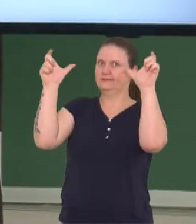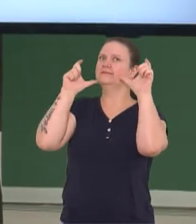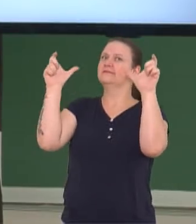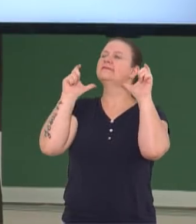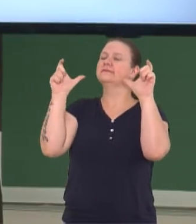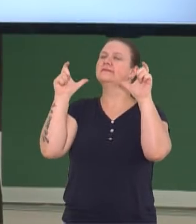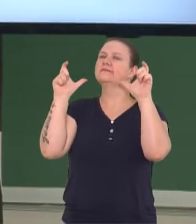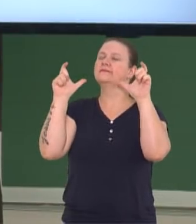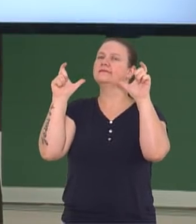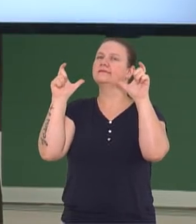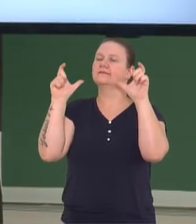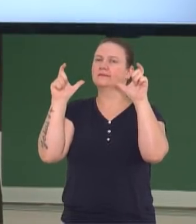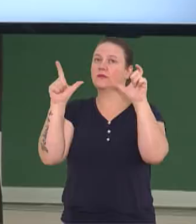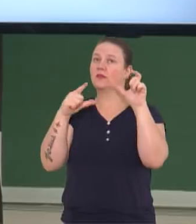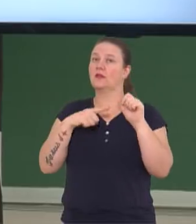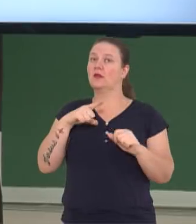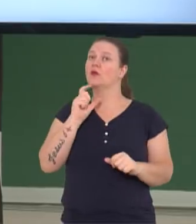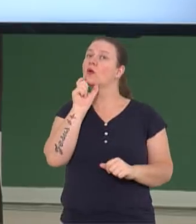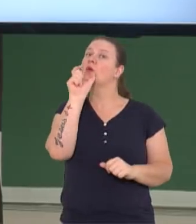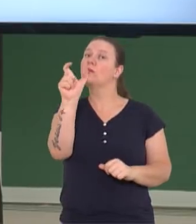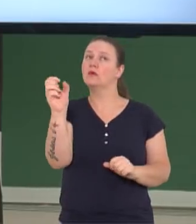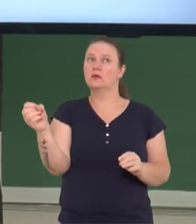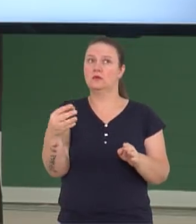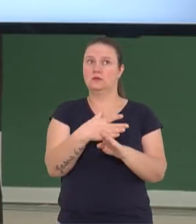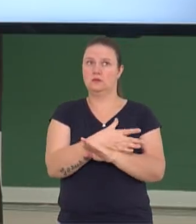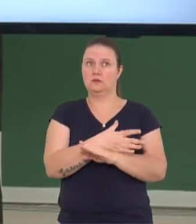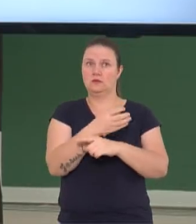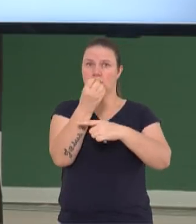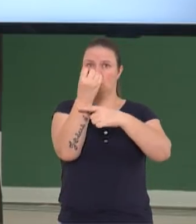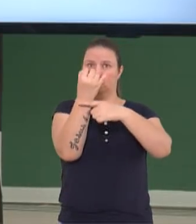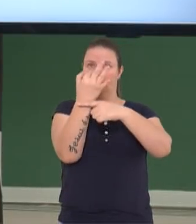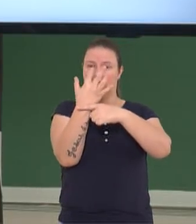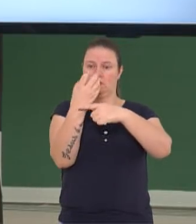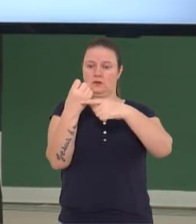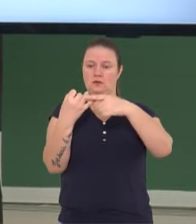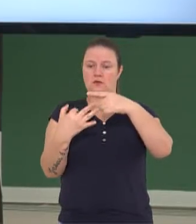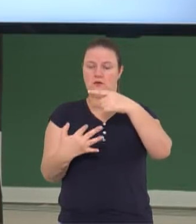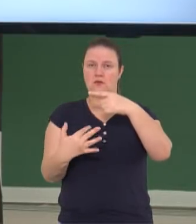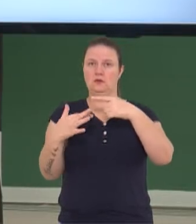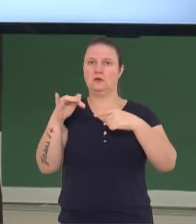no que a gente tem uma palavrinha nova. Fração